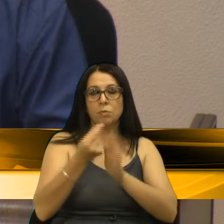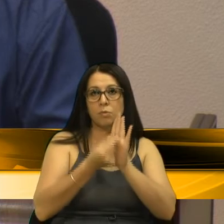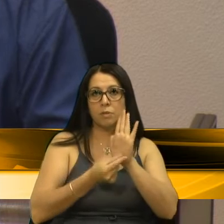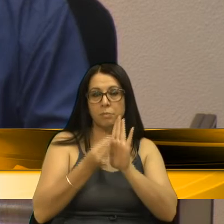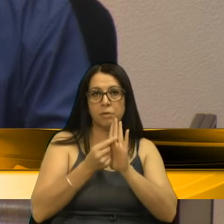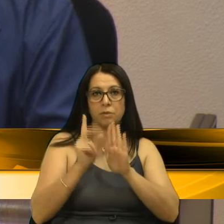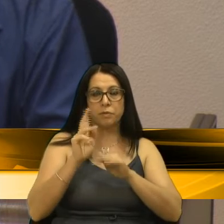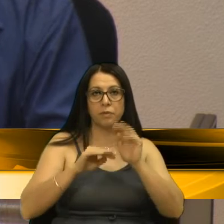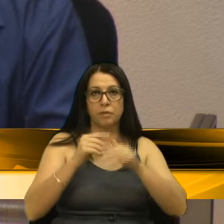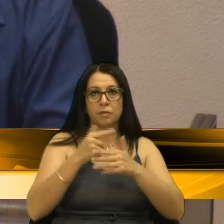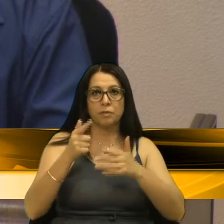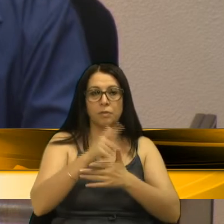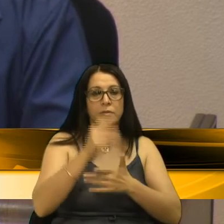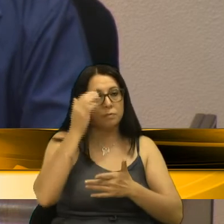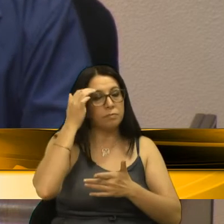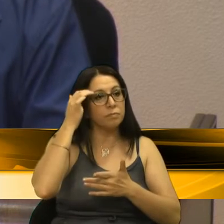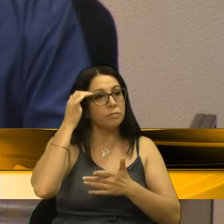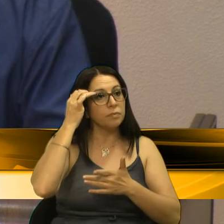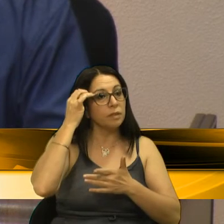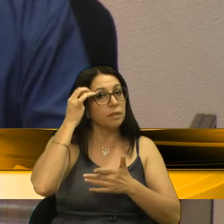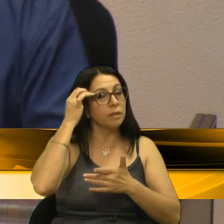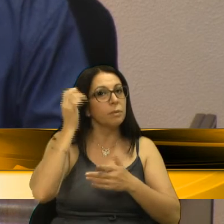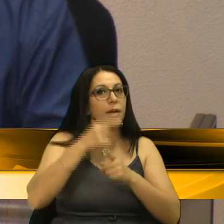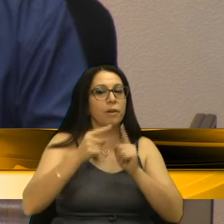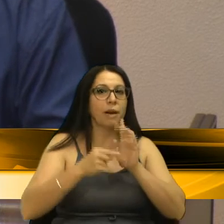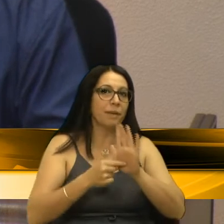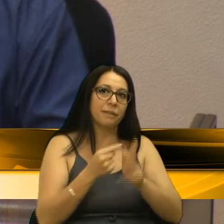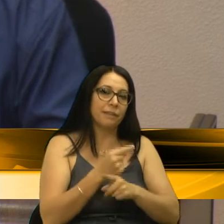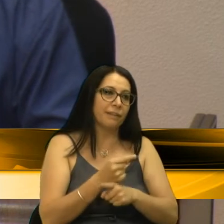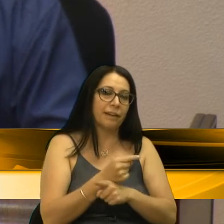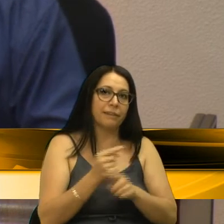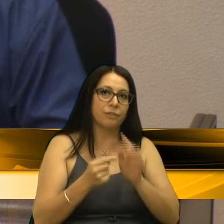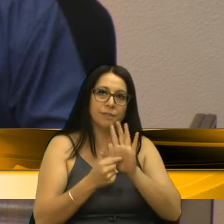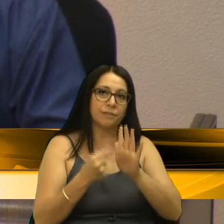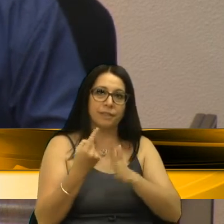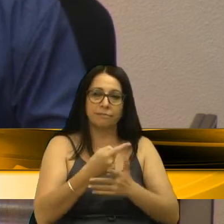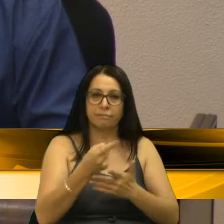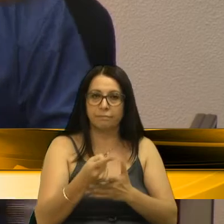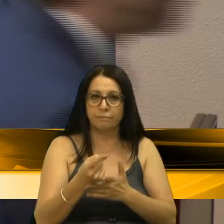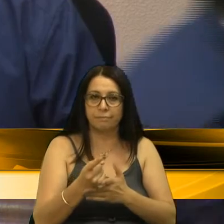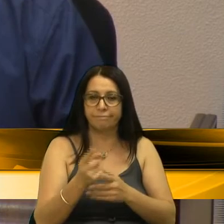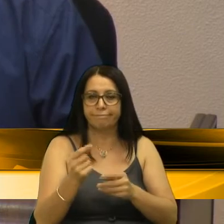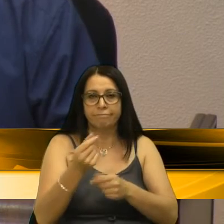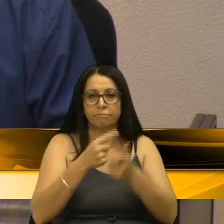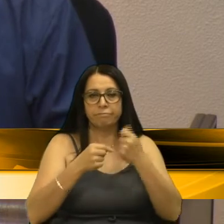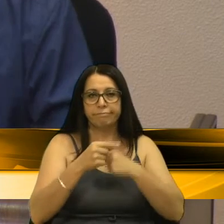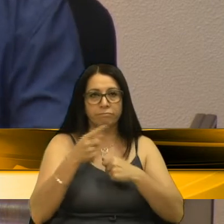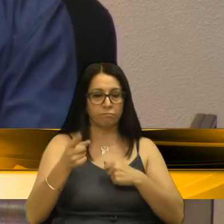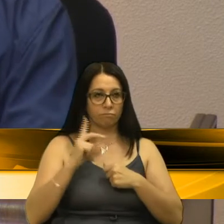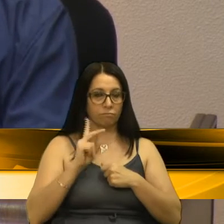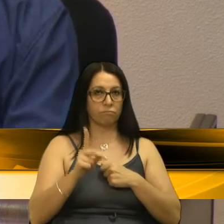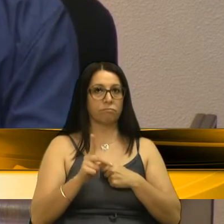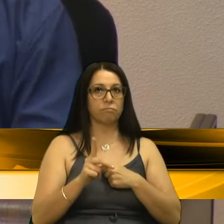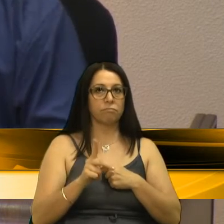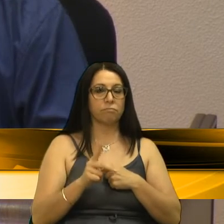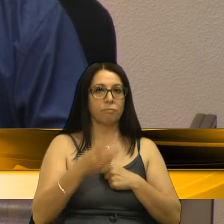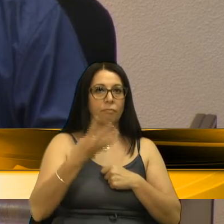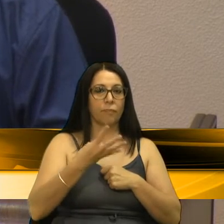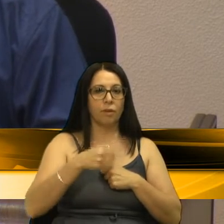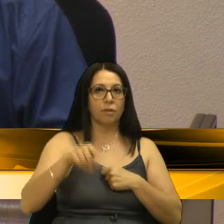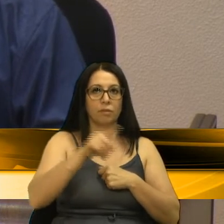termos de legislação. 3. Reunir-se no mínimo cada mês e extraordinariamente quando necessário, basando-se no regimento interno. 4.